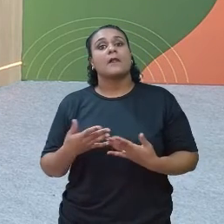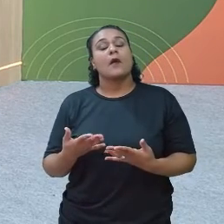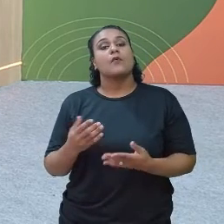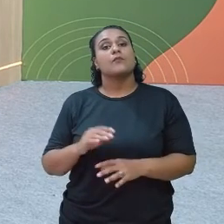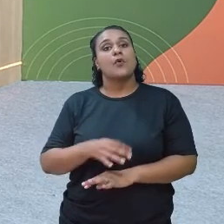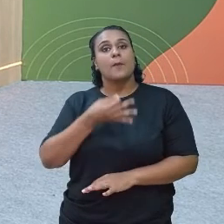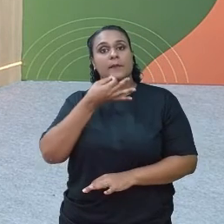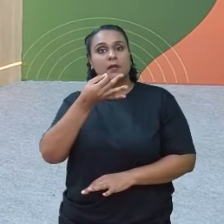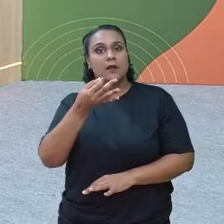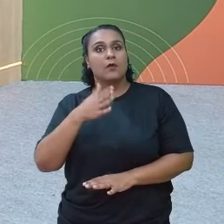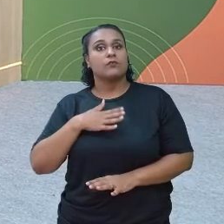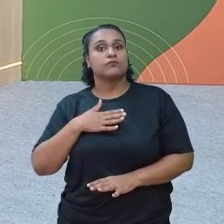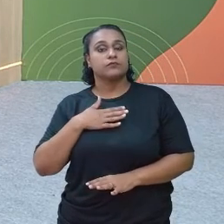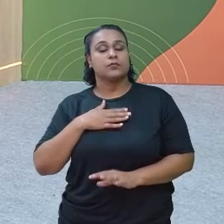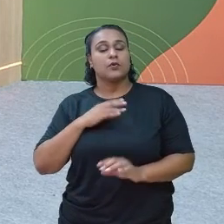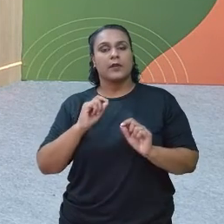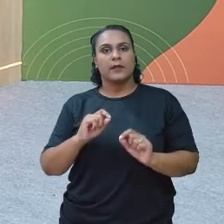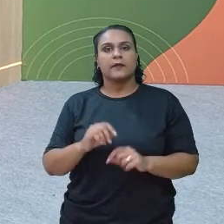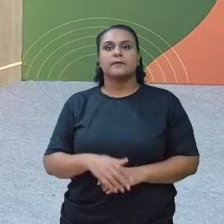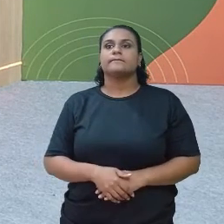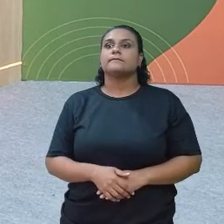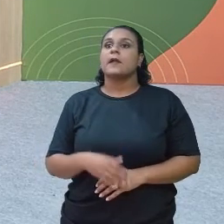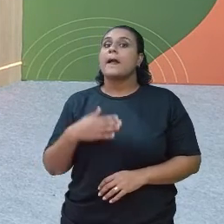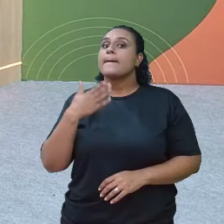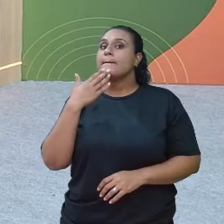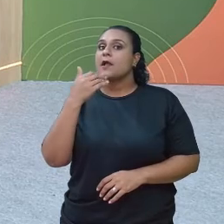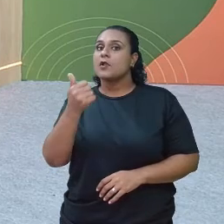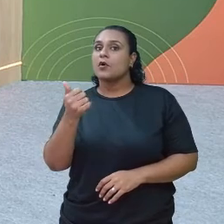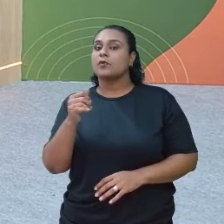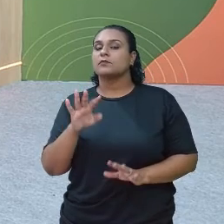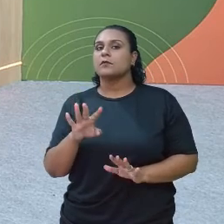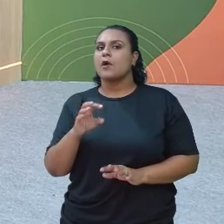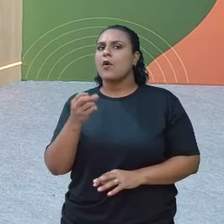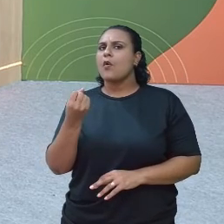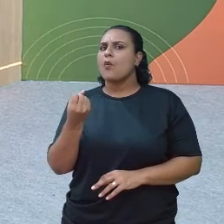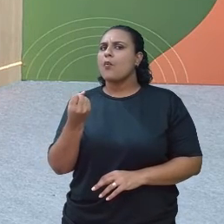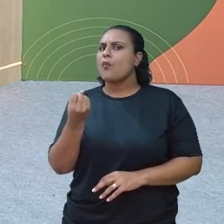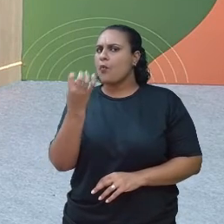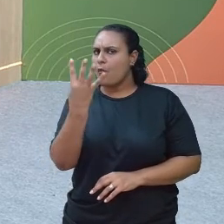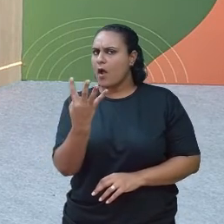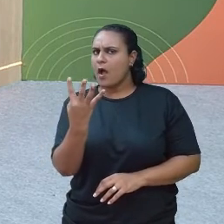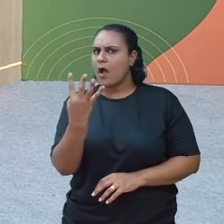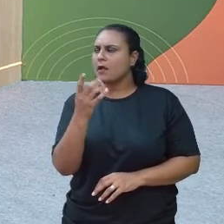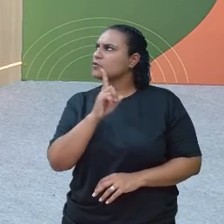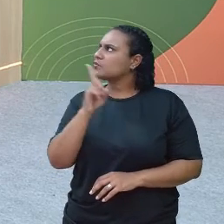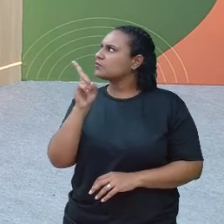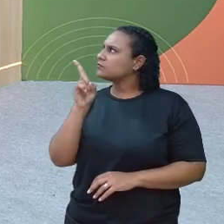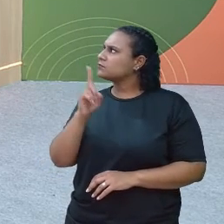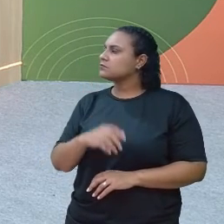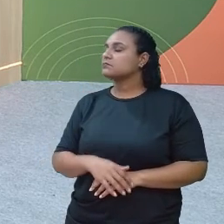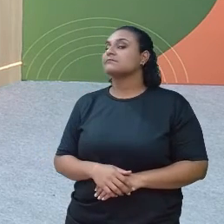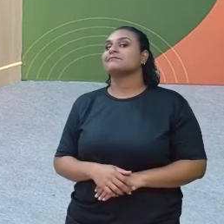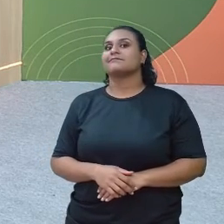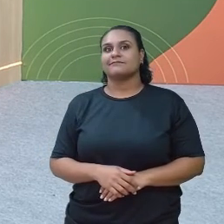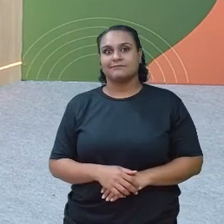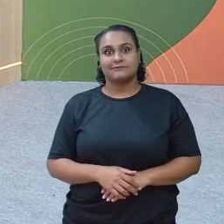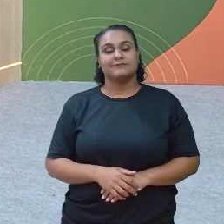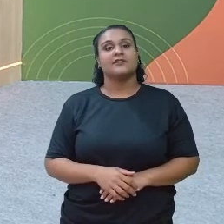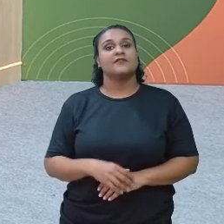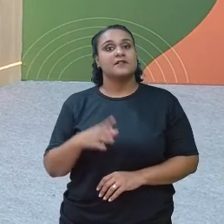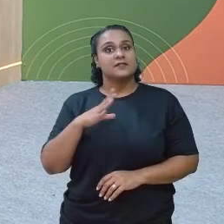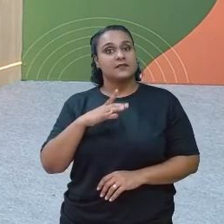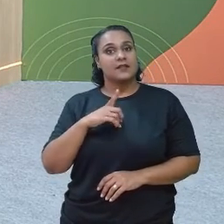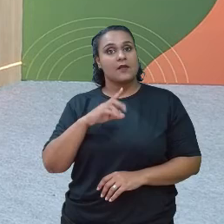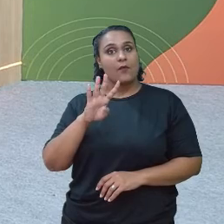começar pelo número de regiões. Por exemplo, nós temos 1, 2, 3, 4. Então, você de posse de